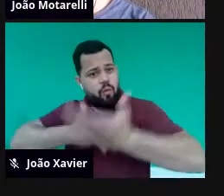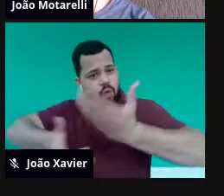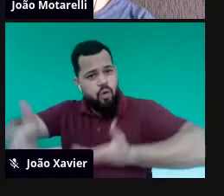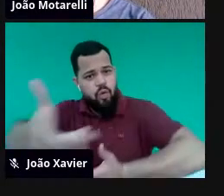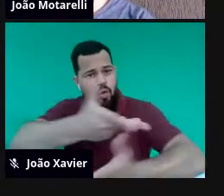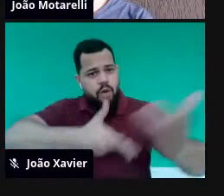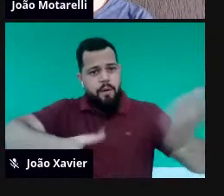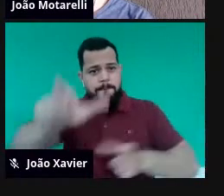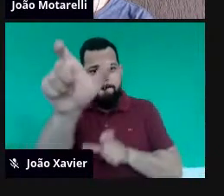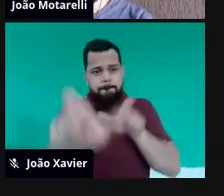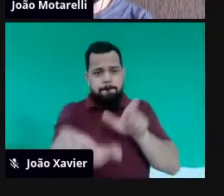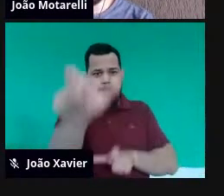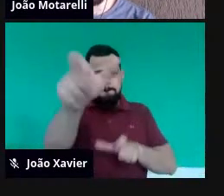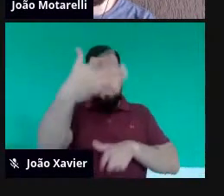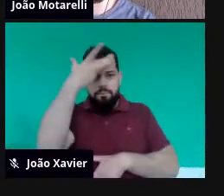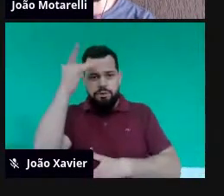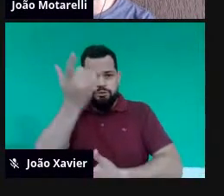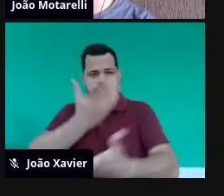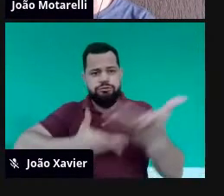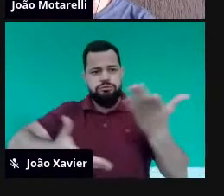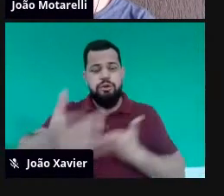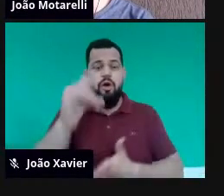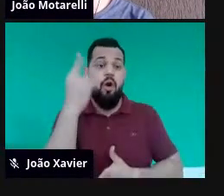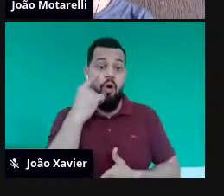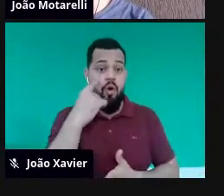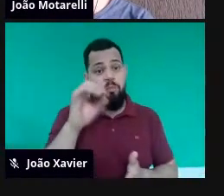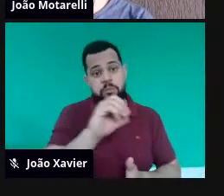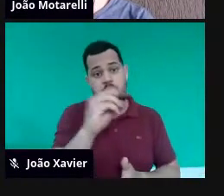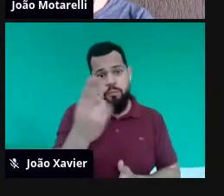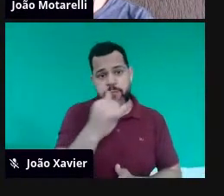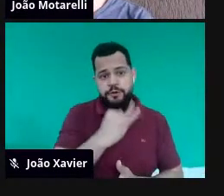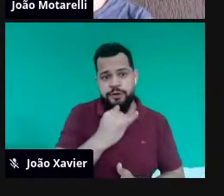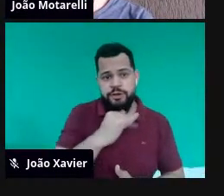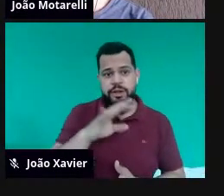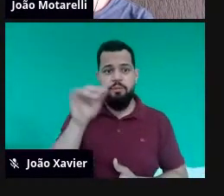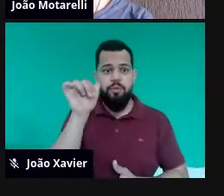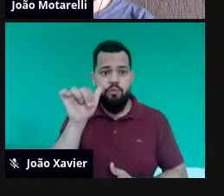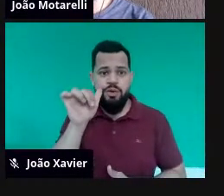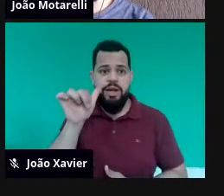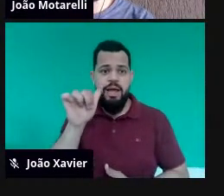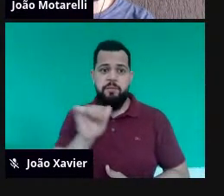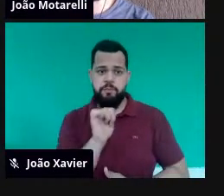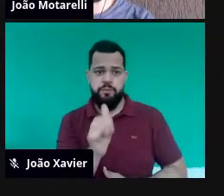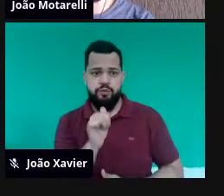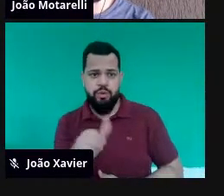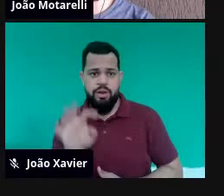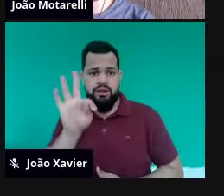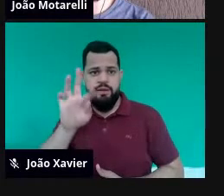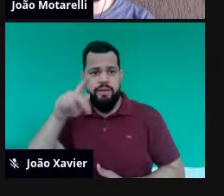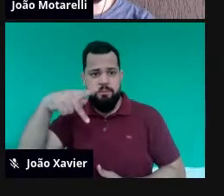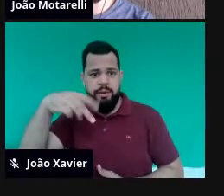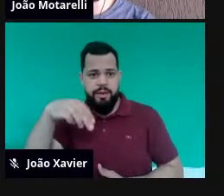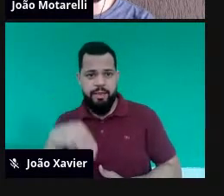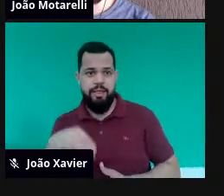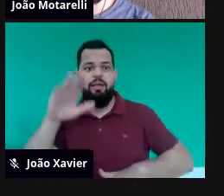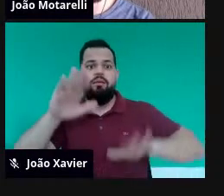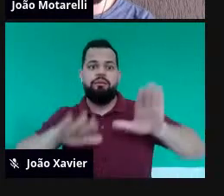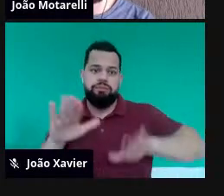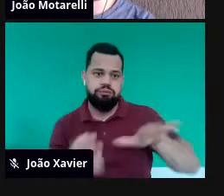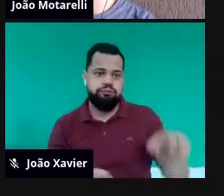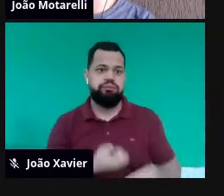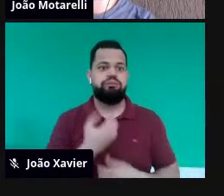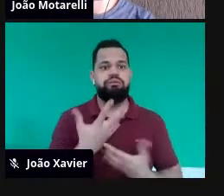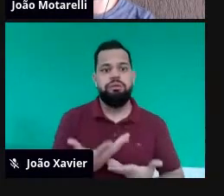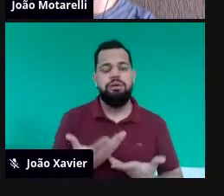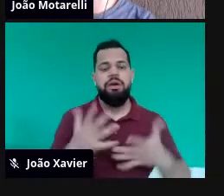dizer? Por exemplo, as mulheres em TPM ou durante o período menstrual, elas podem apresentar alterações hormonais que